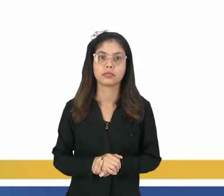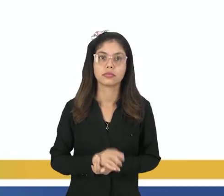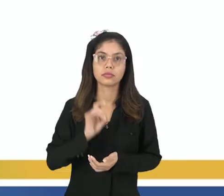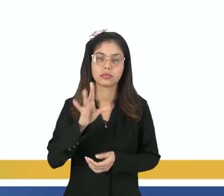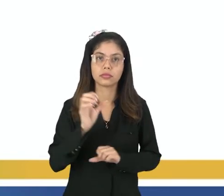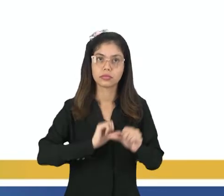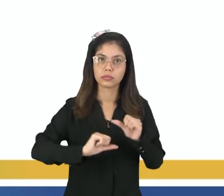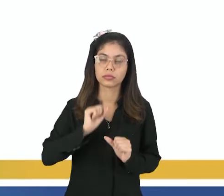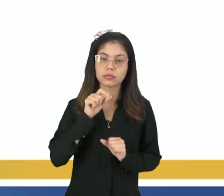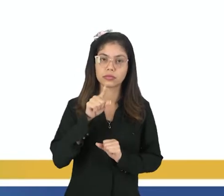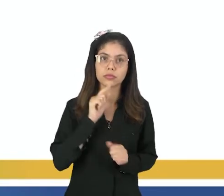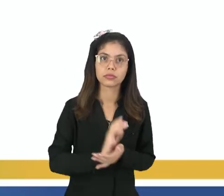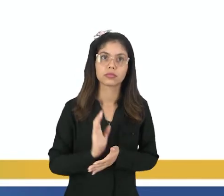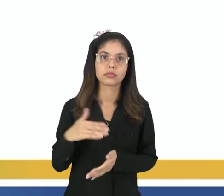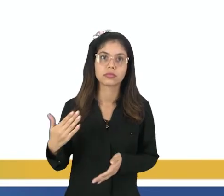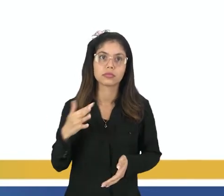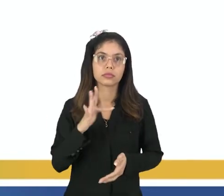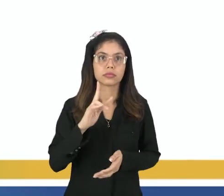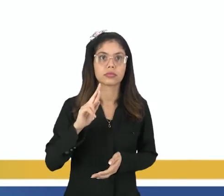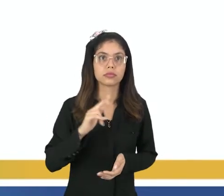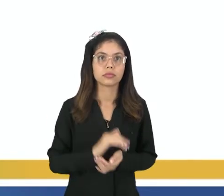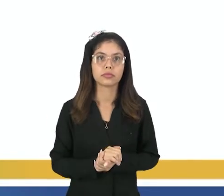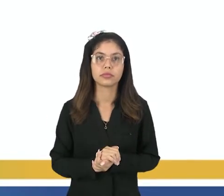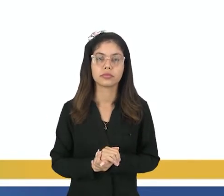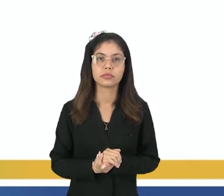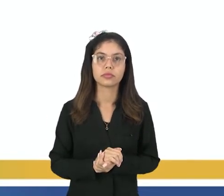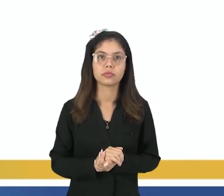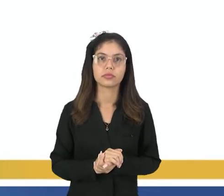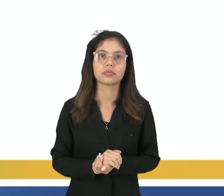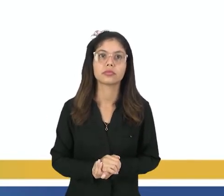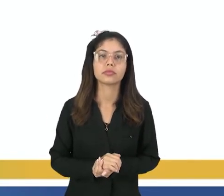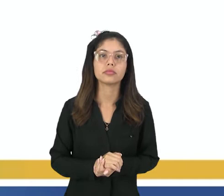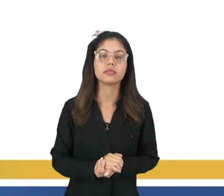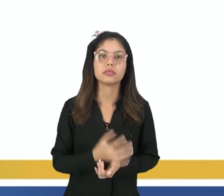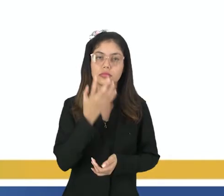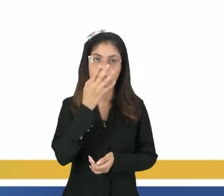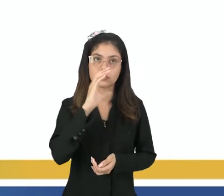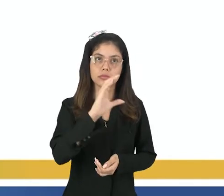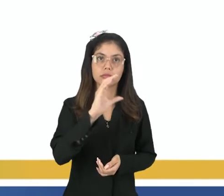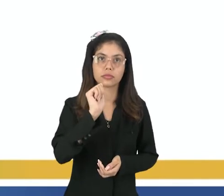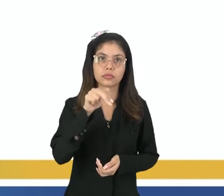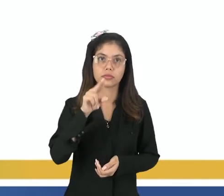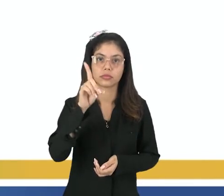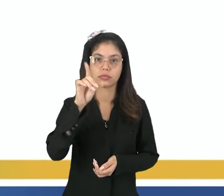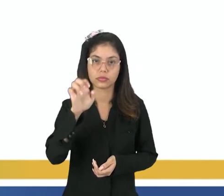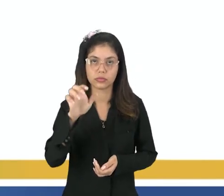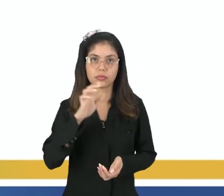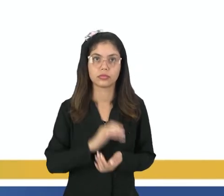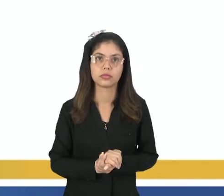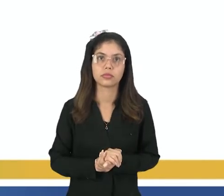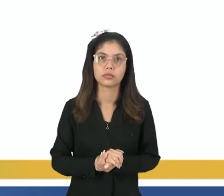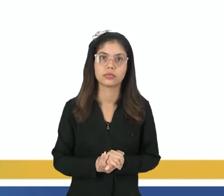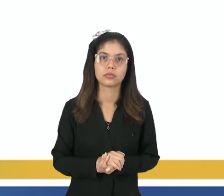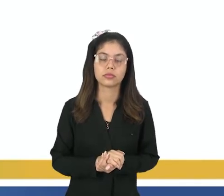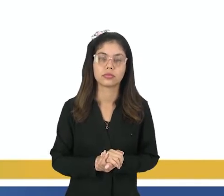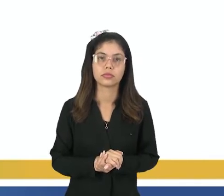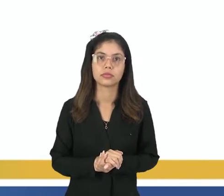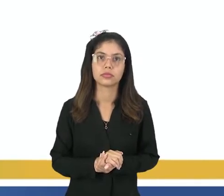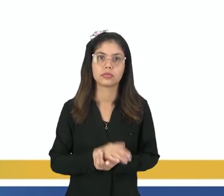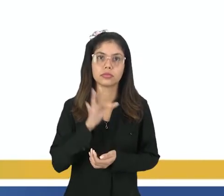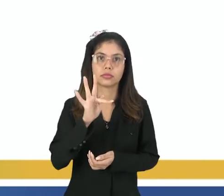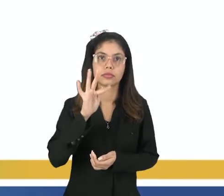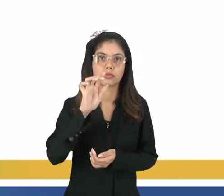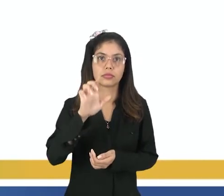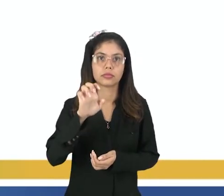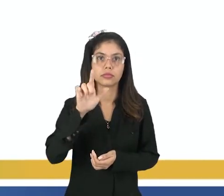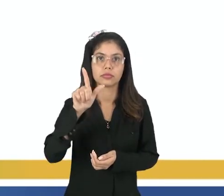vai mudar aí quando a gente chegar em filo, que o filo do cão é chamado de canídeo. E o